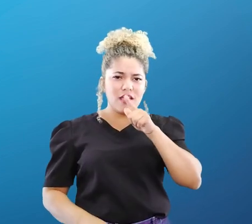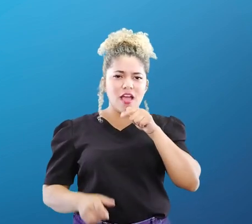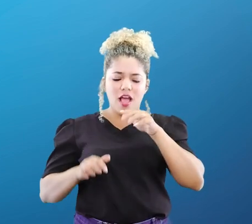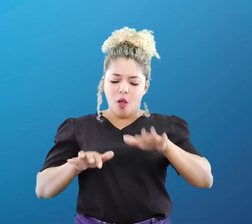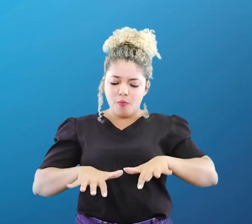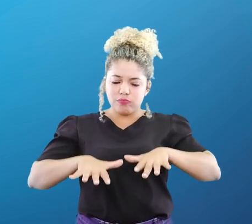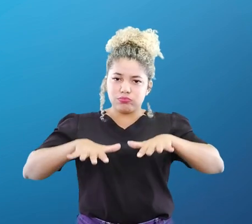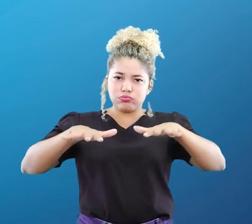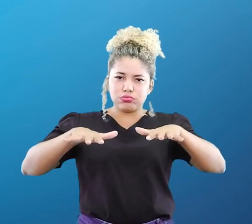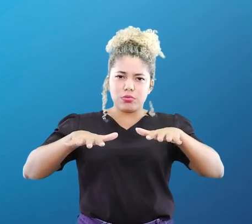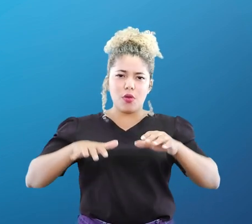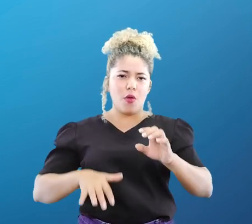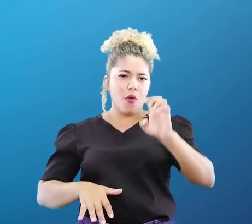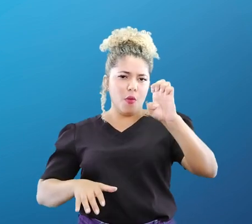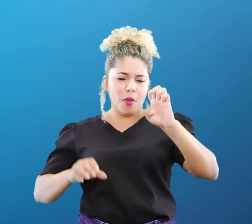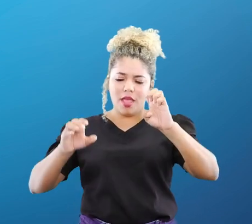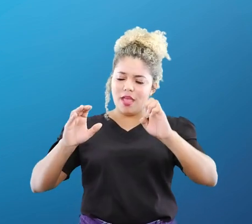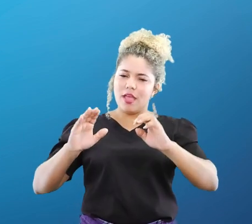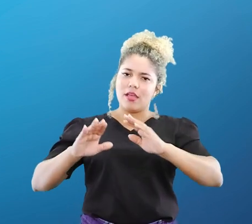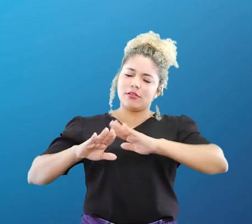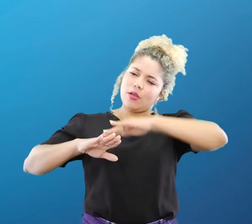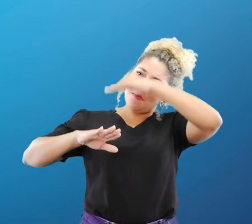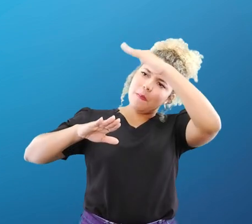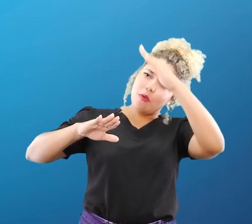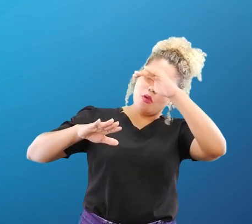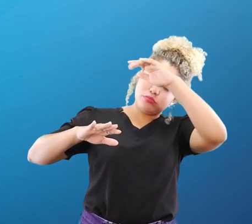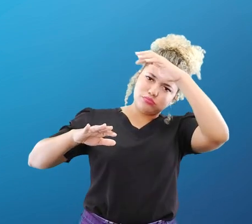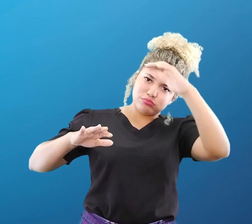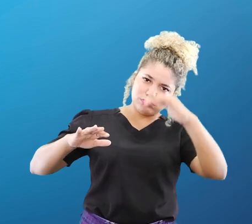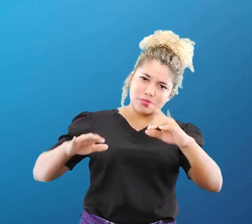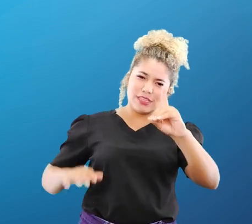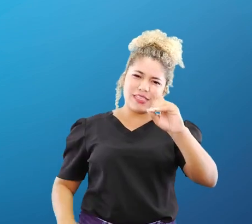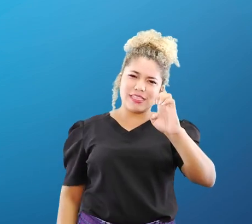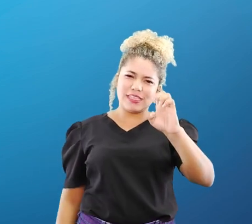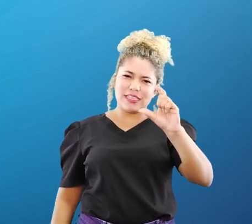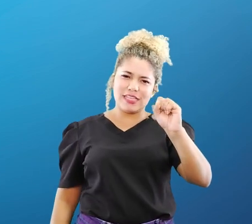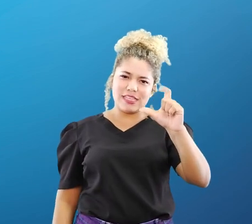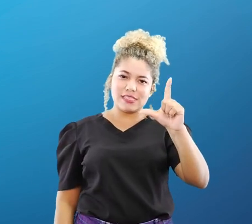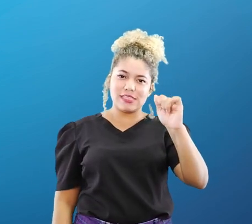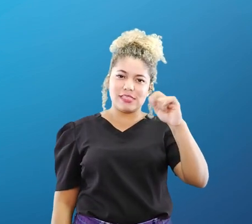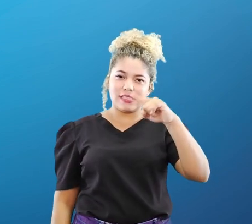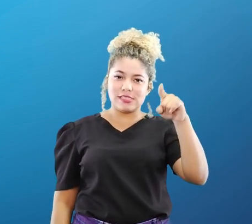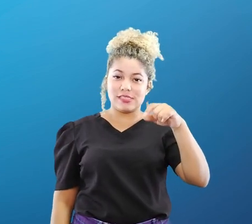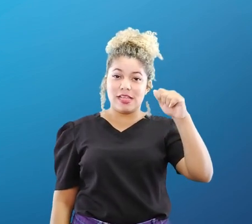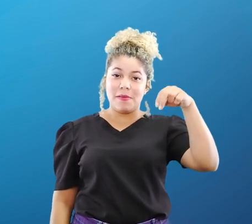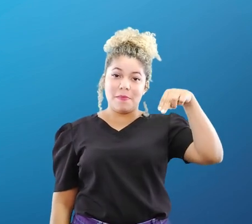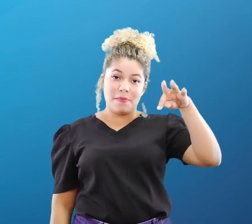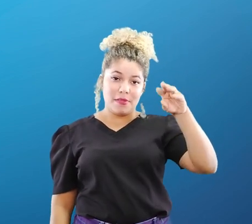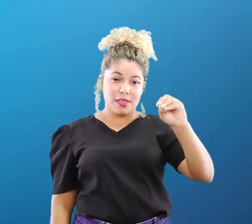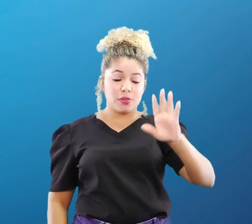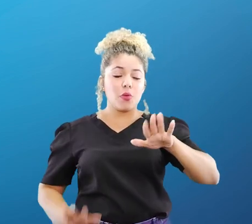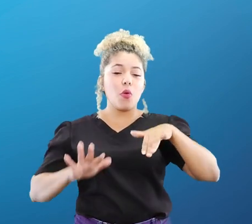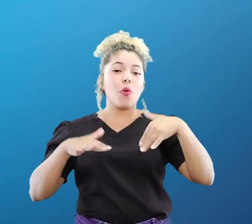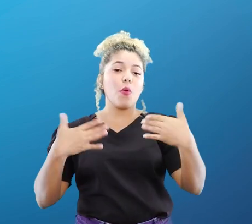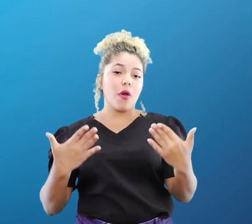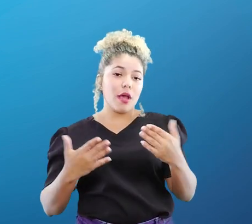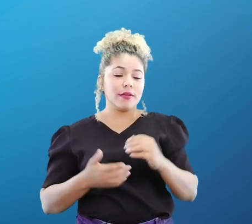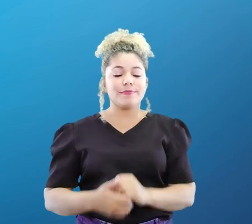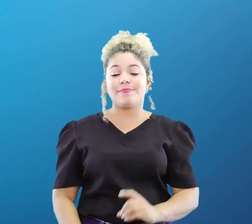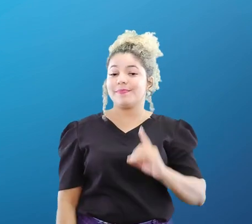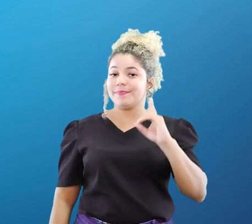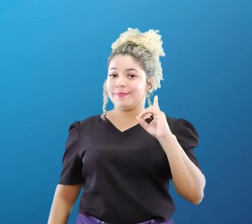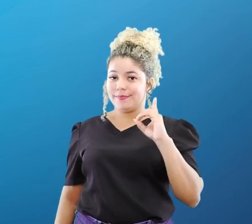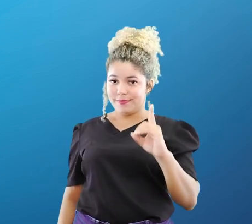letra E. Deslizamentos de encostas. Quais desses fenômenos aqui não está relacionado com esse fenômeno? Letra